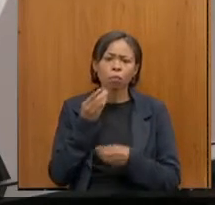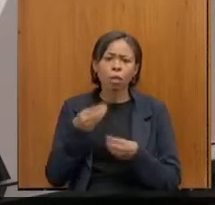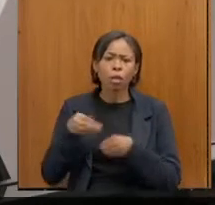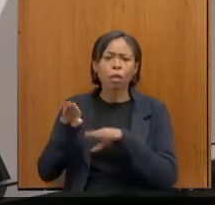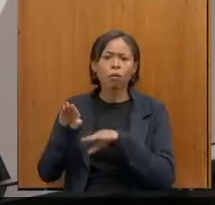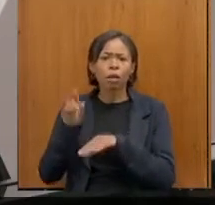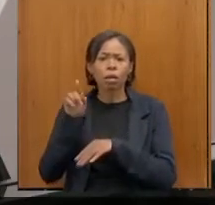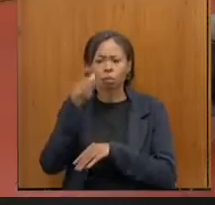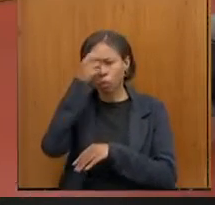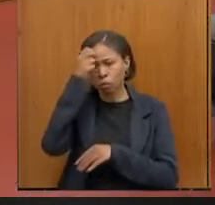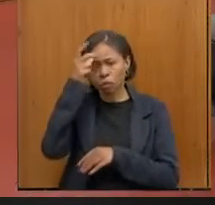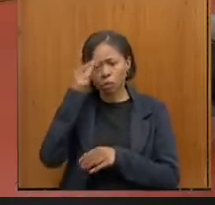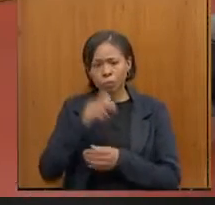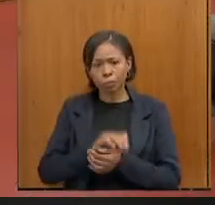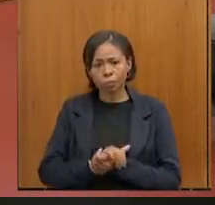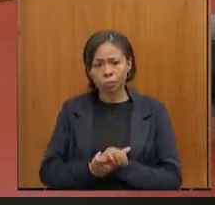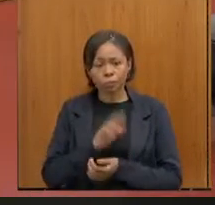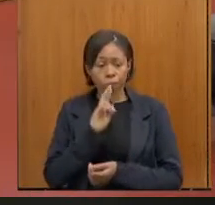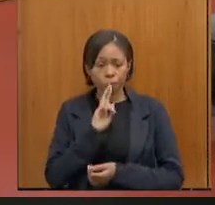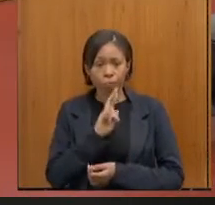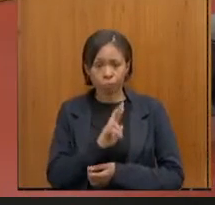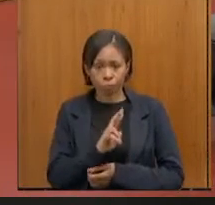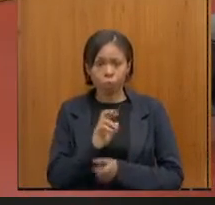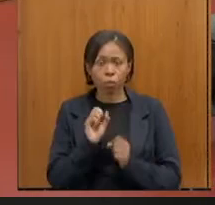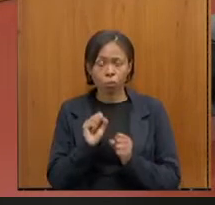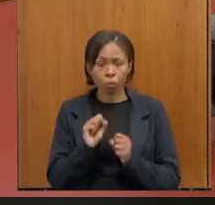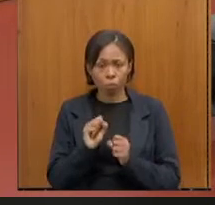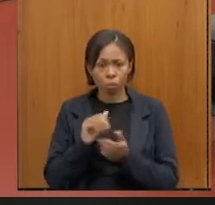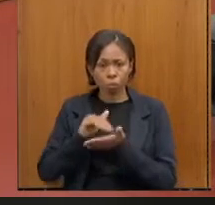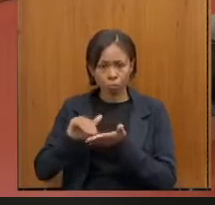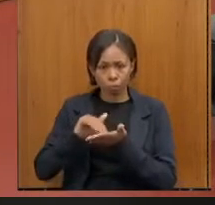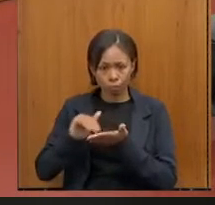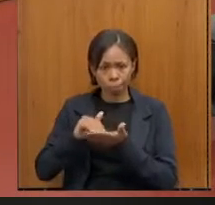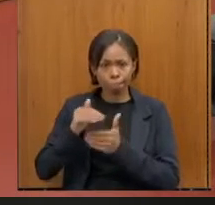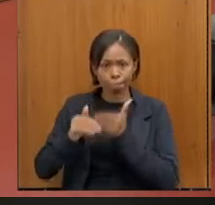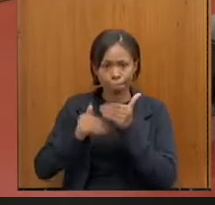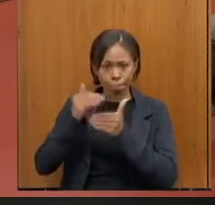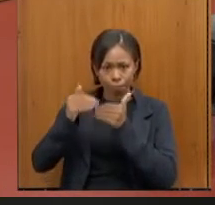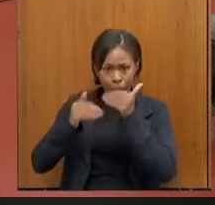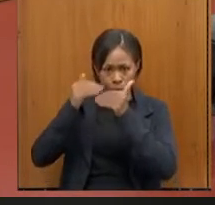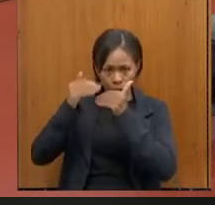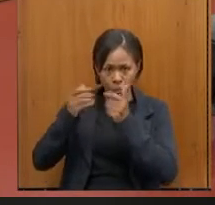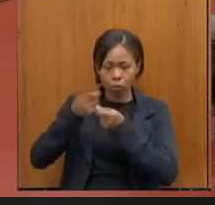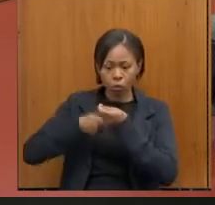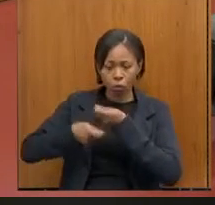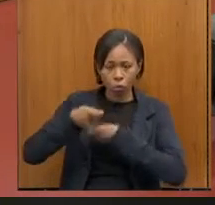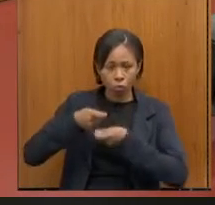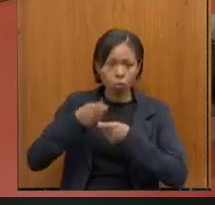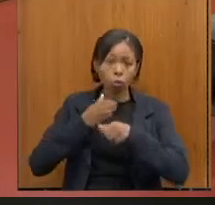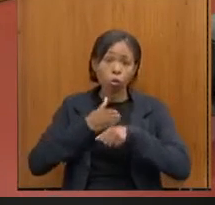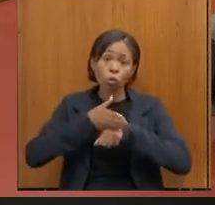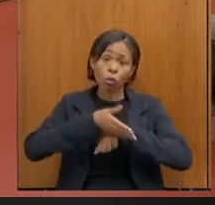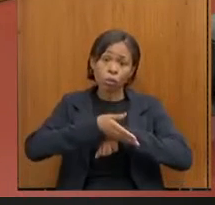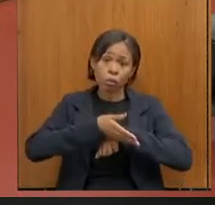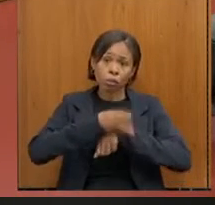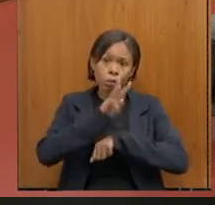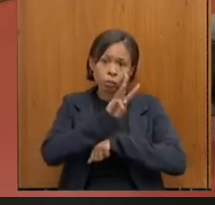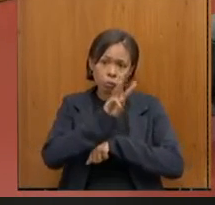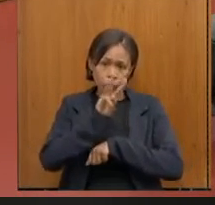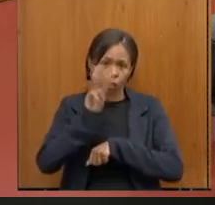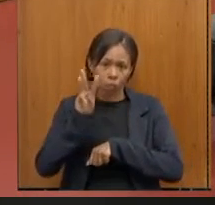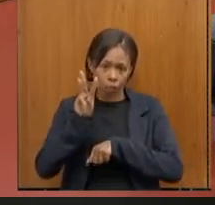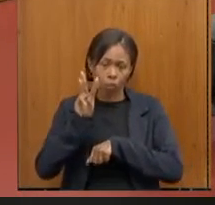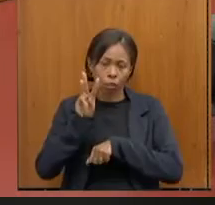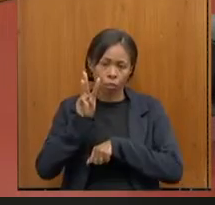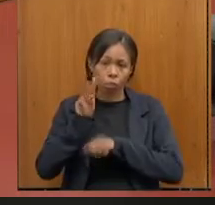deputados procurem a secretaria o movimento econômico ou Entre no site da secretaria que lá tem inclusive o